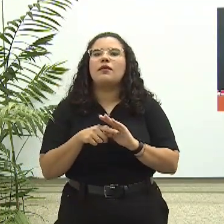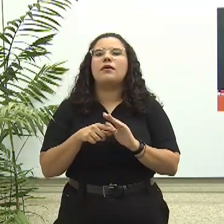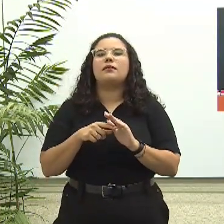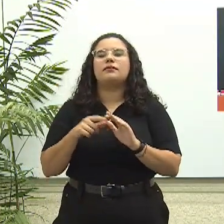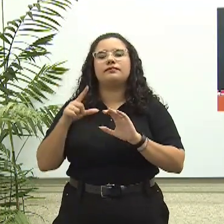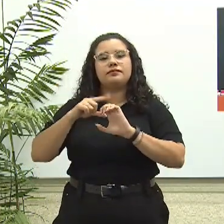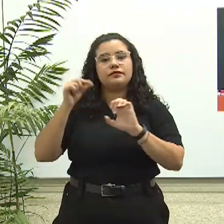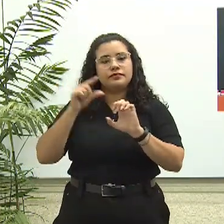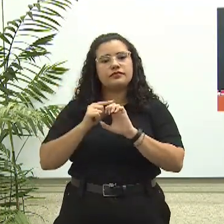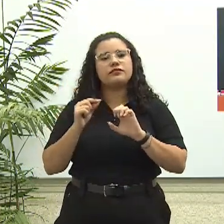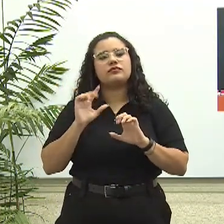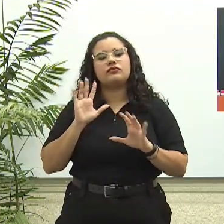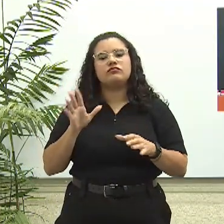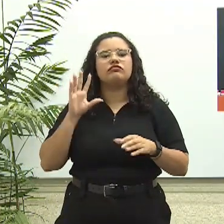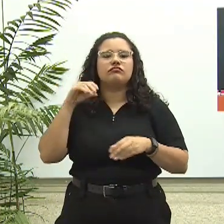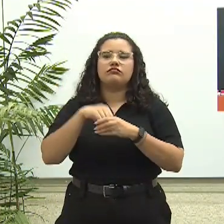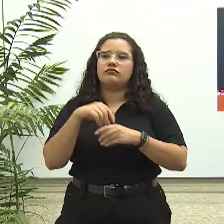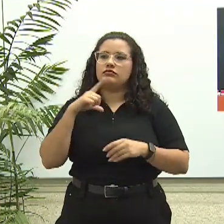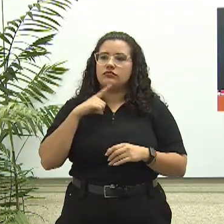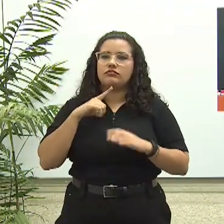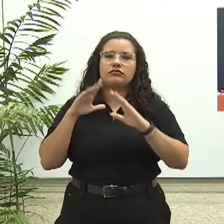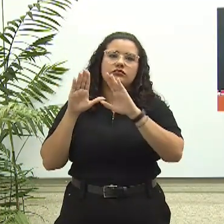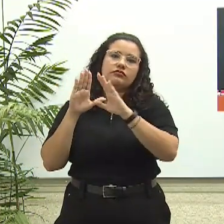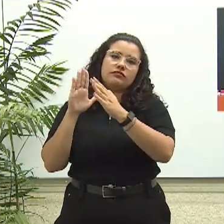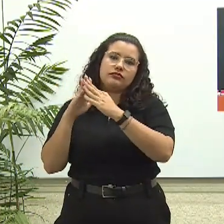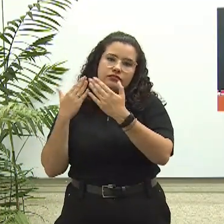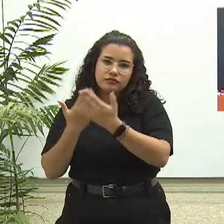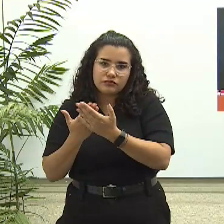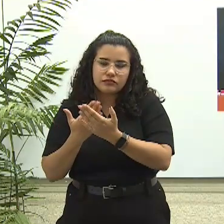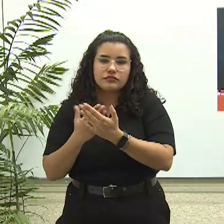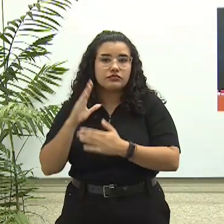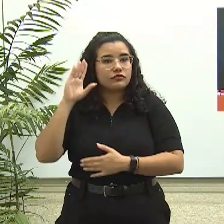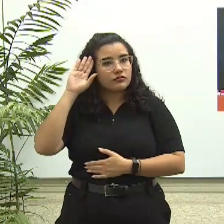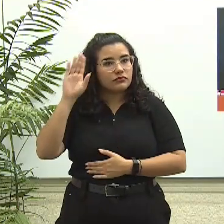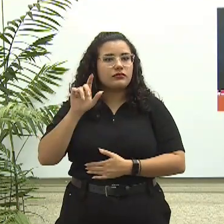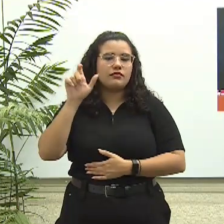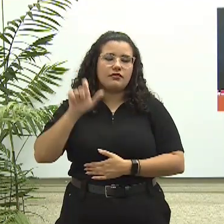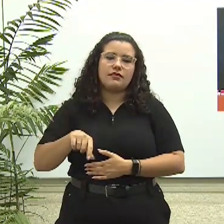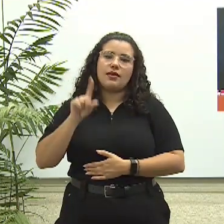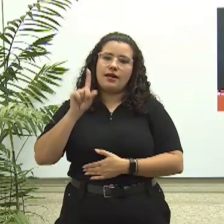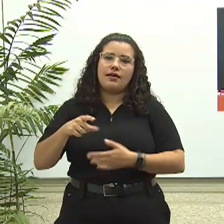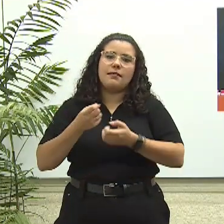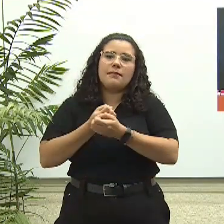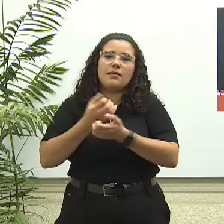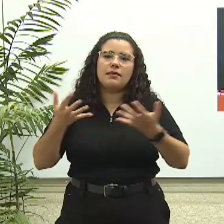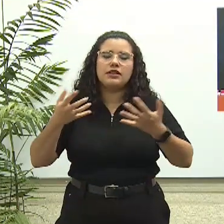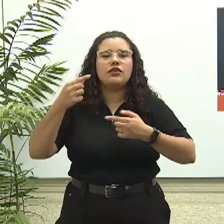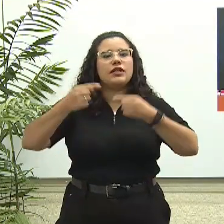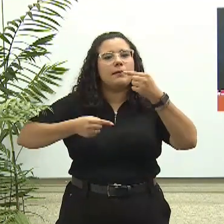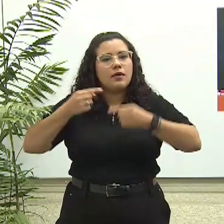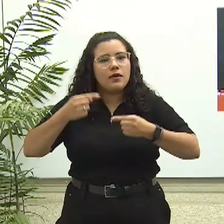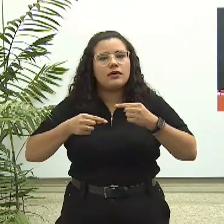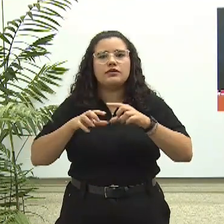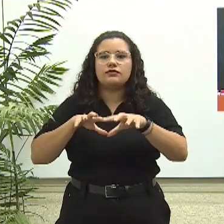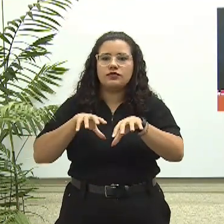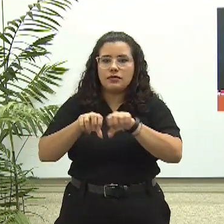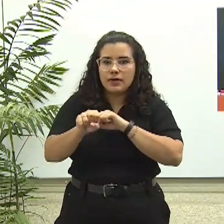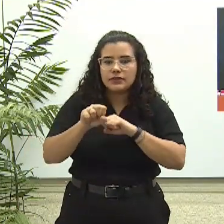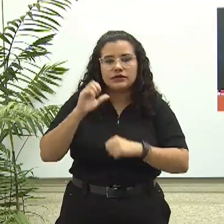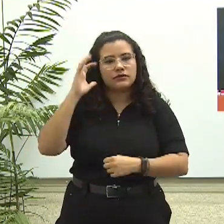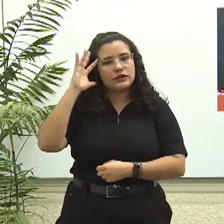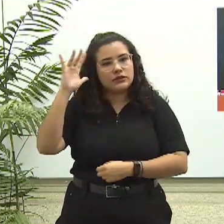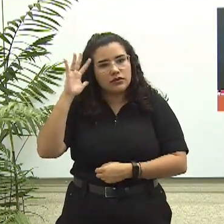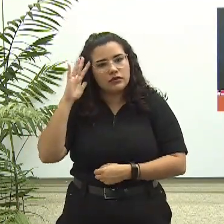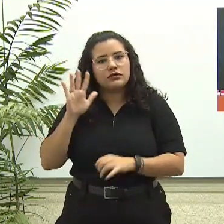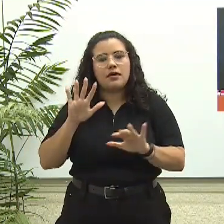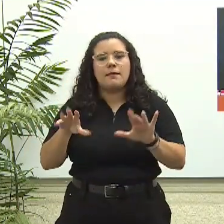que está batendo na porta da escola e o papel do sindicato É exatamente esse é proporcionar o debate a formação sólida teórica